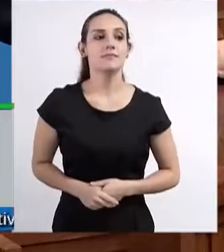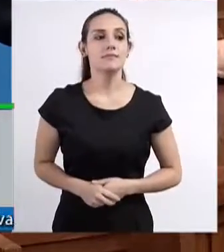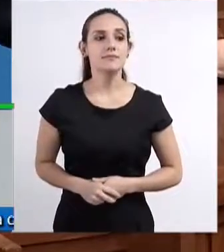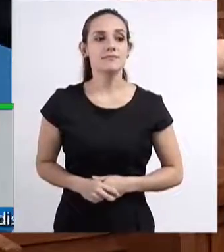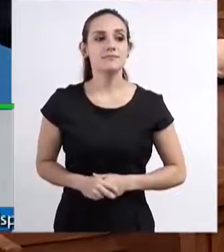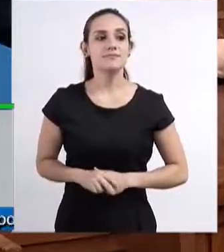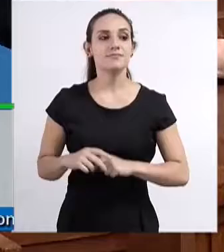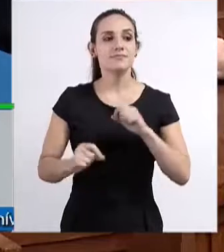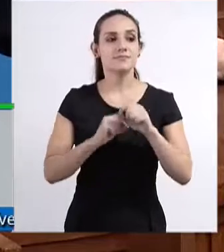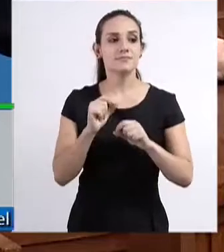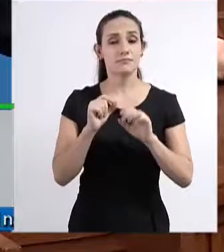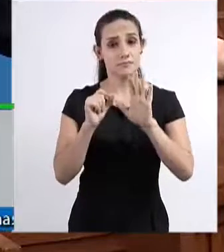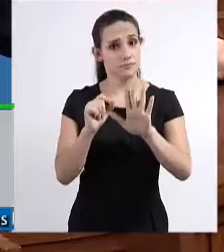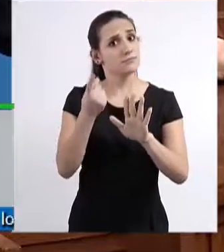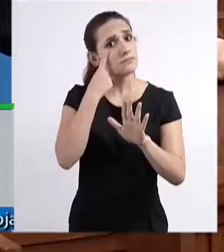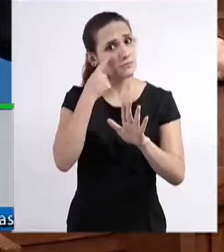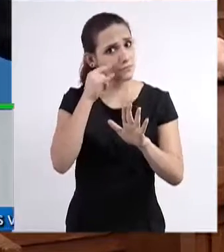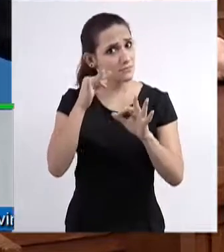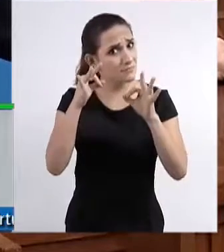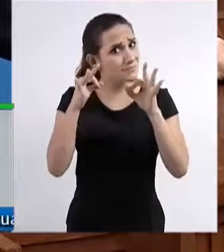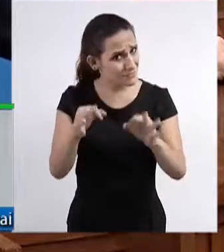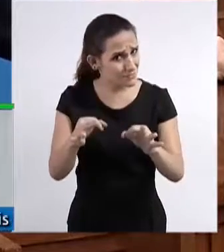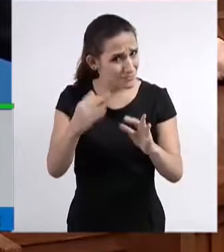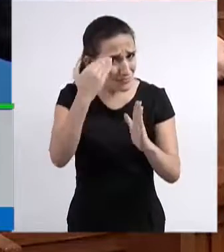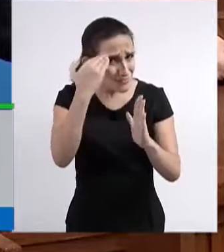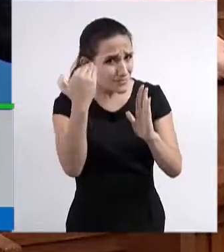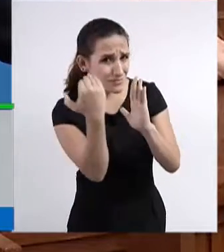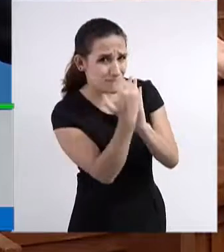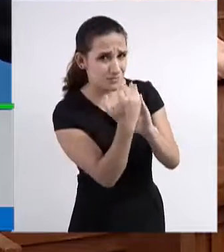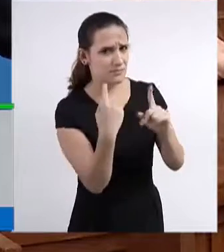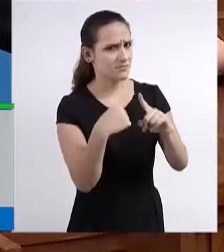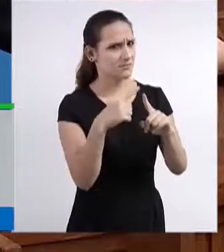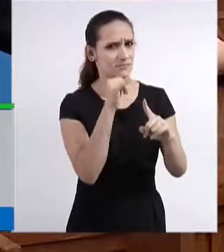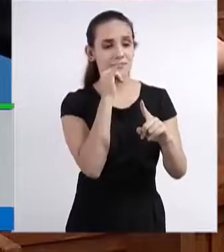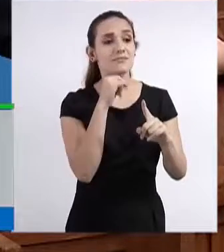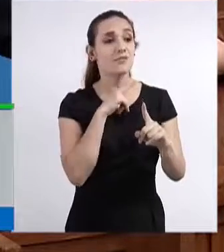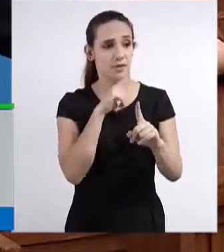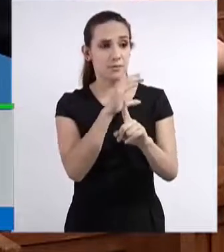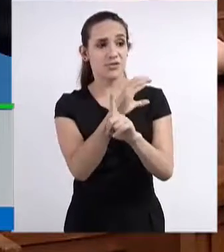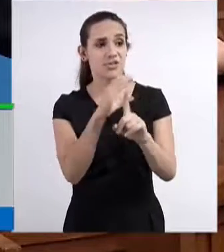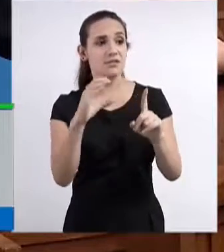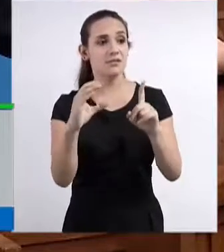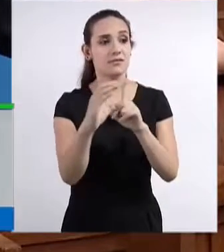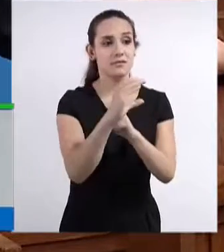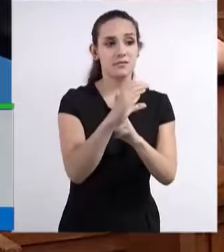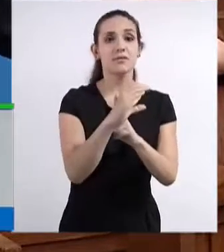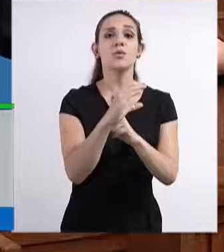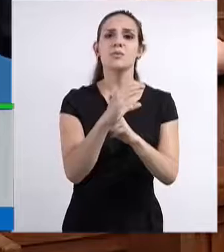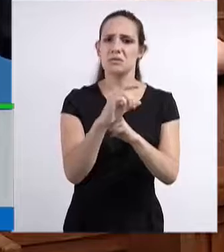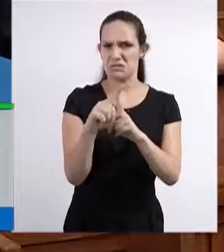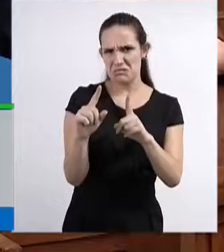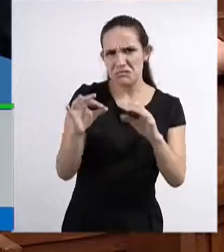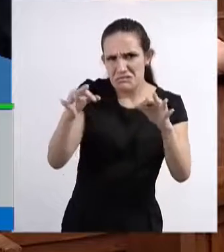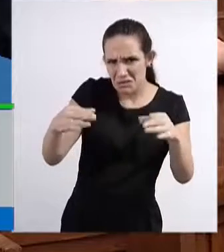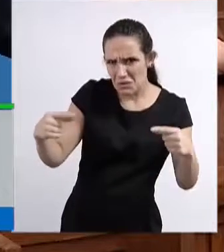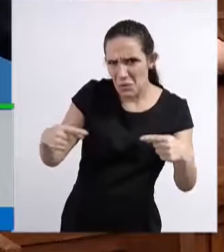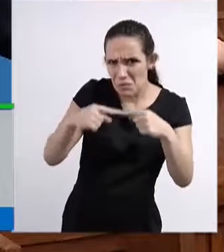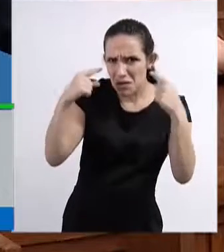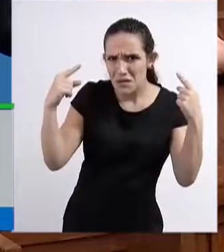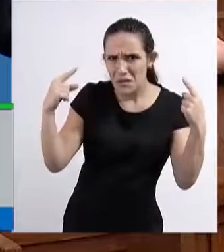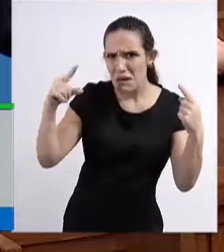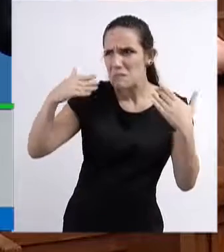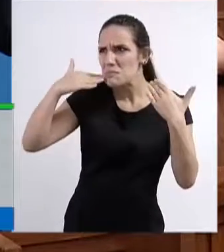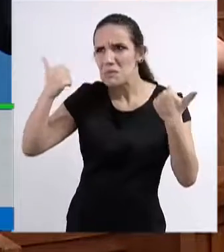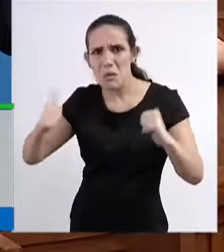prática, isso se apresenta com aquelas comunidades, e Dourados não é uma das piores. Quando